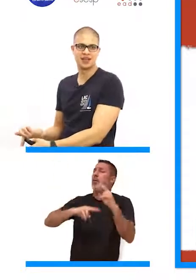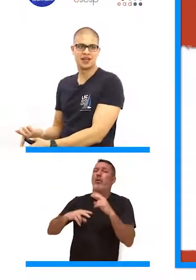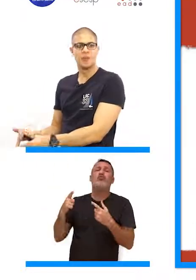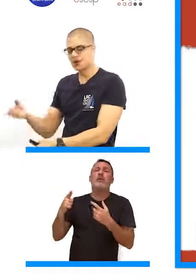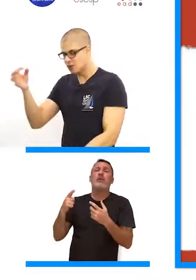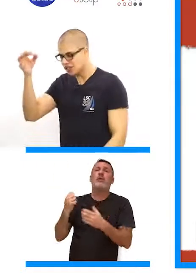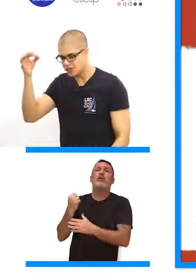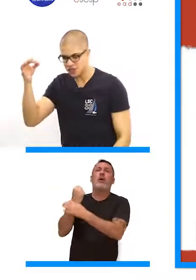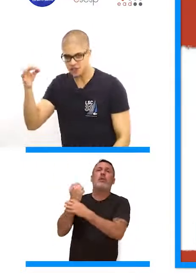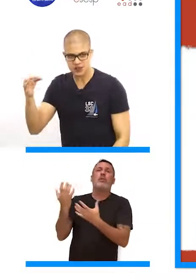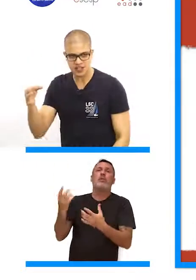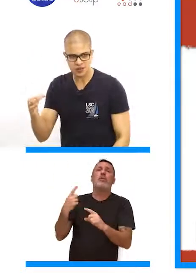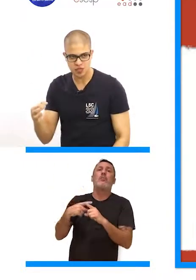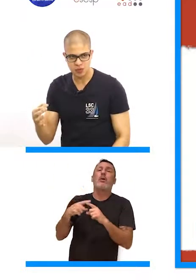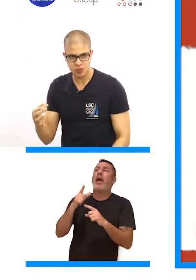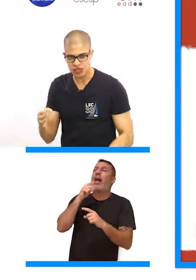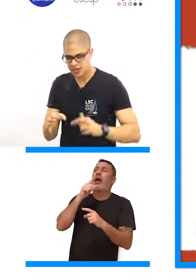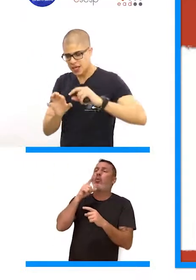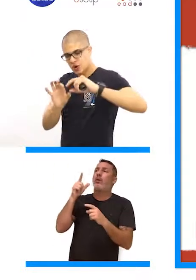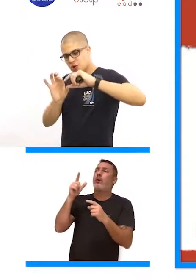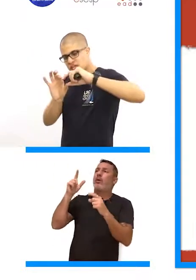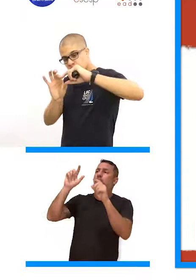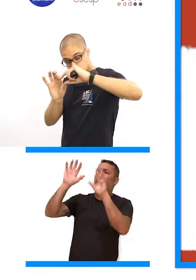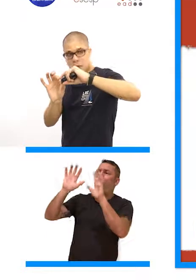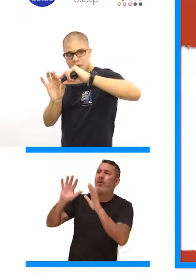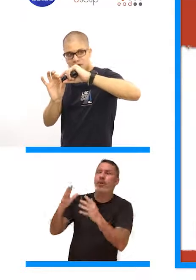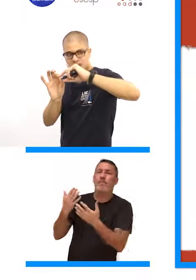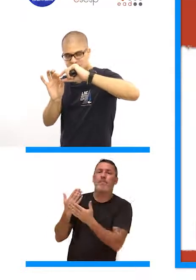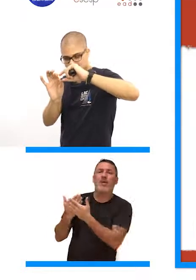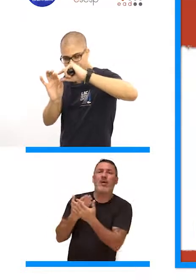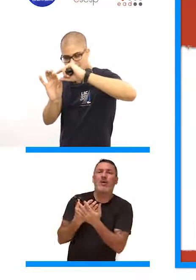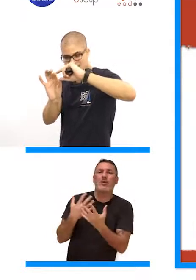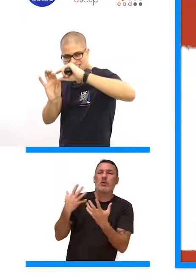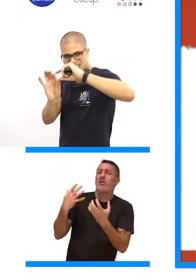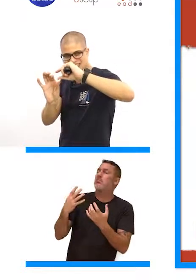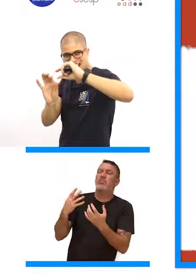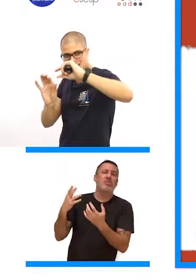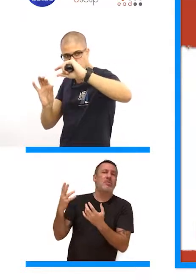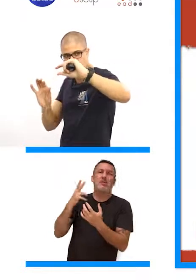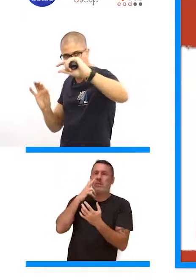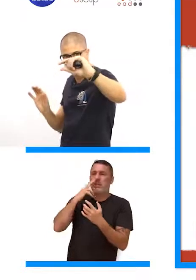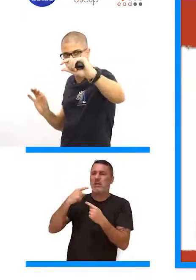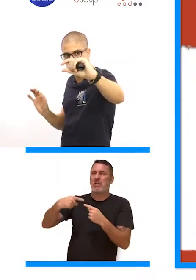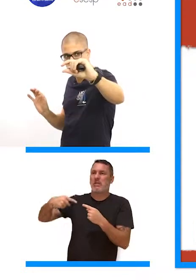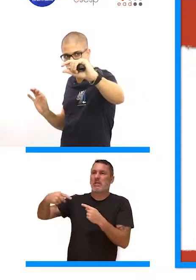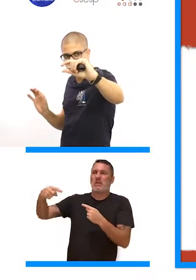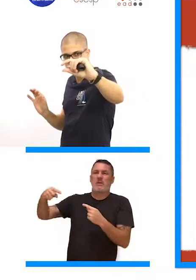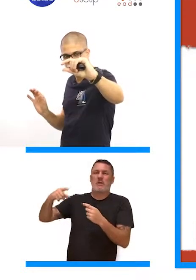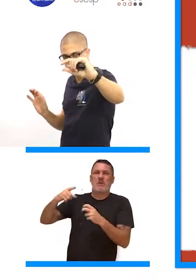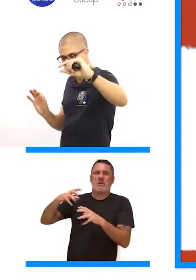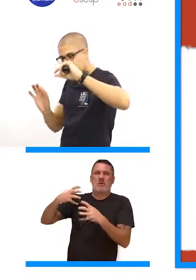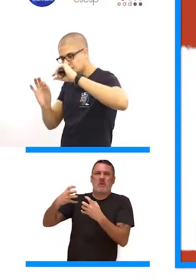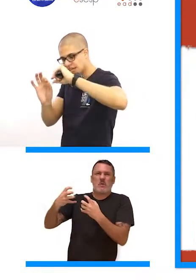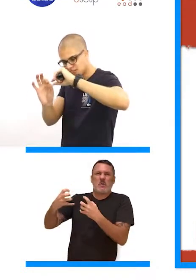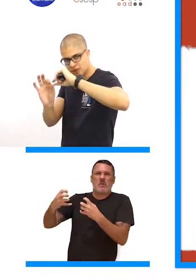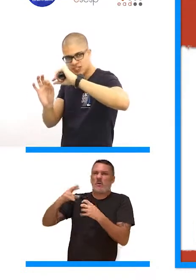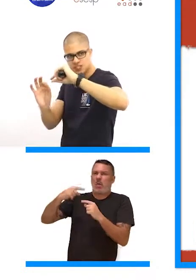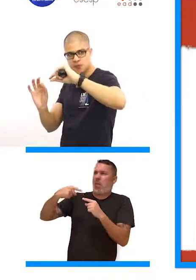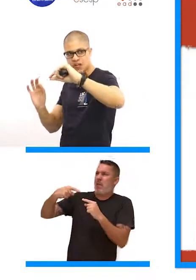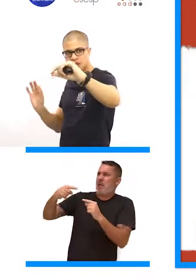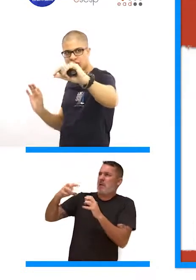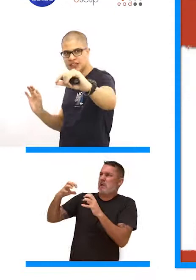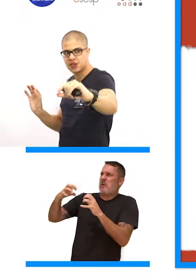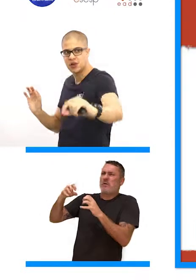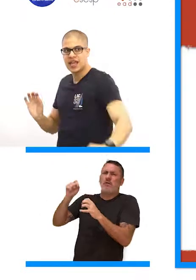hídrica, porque o nível de infiltração diminui, o nível superficial terrestre fica saturado em relação a